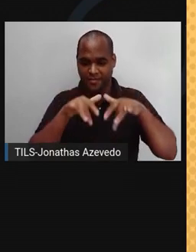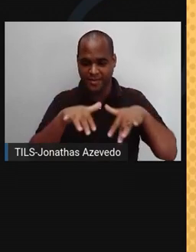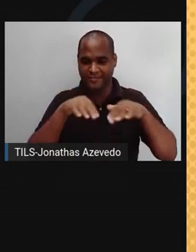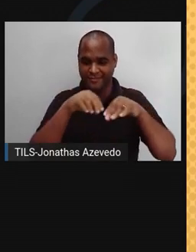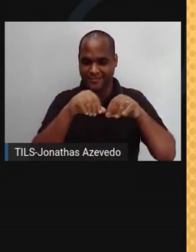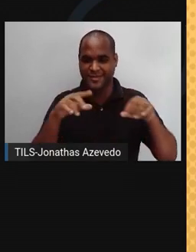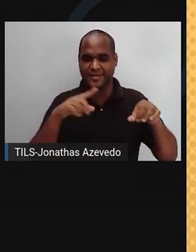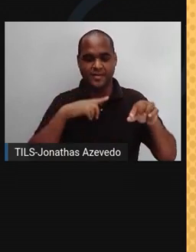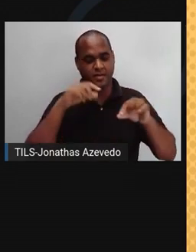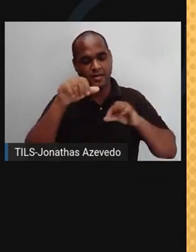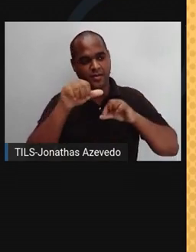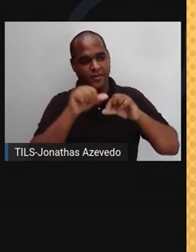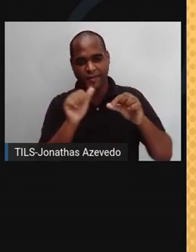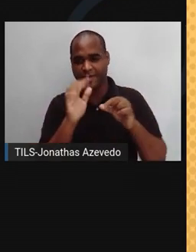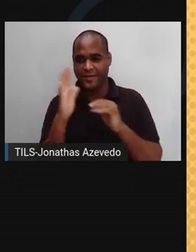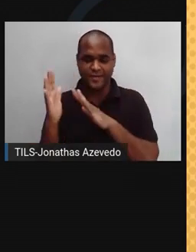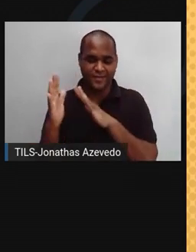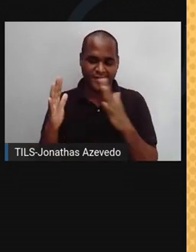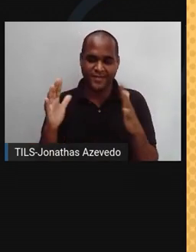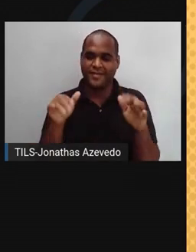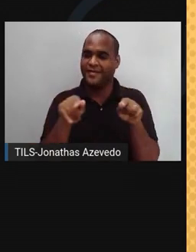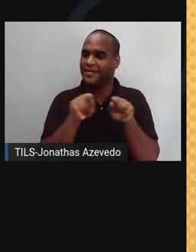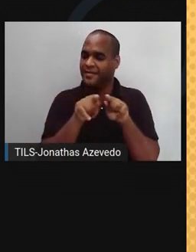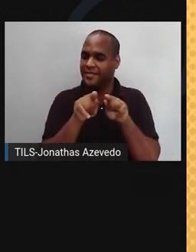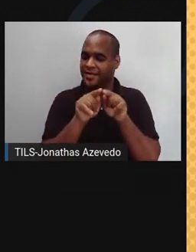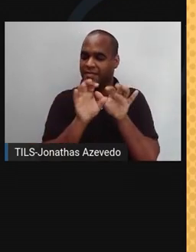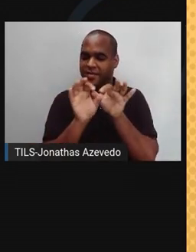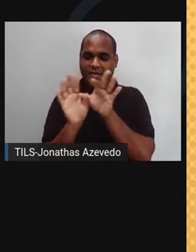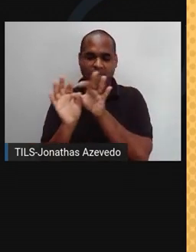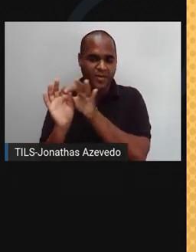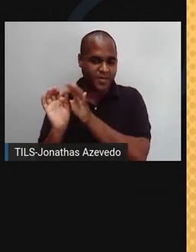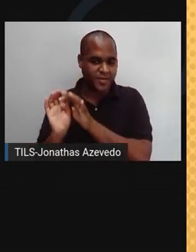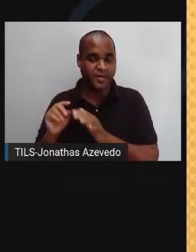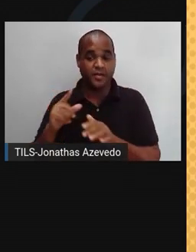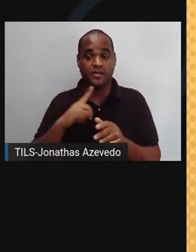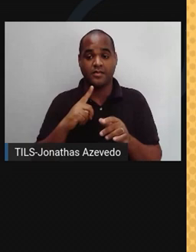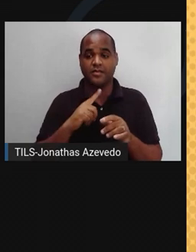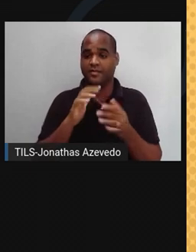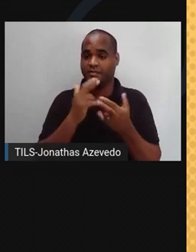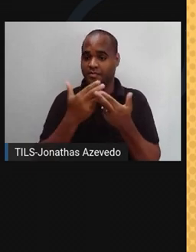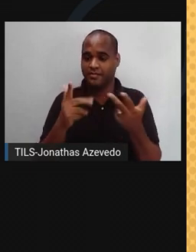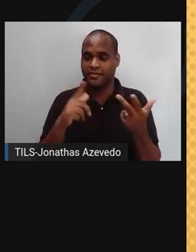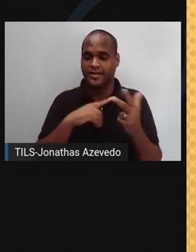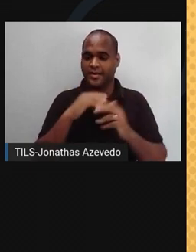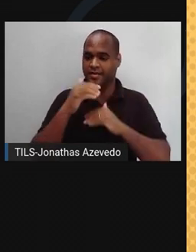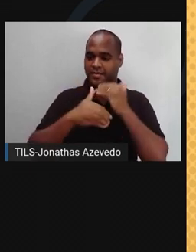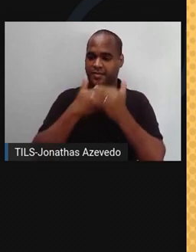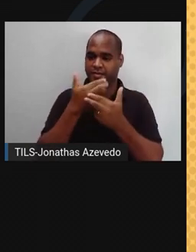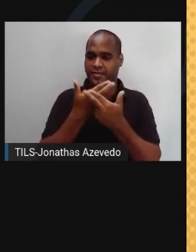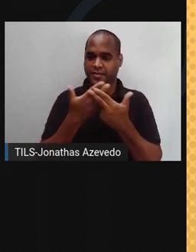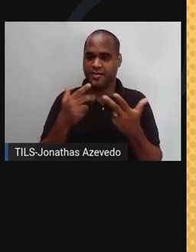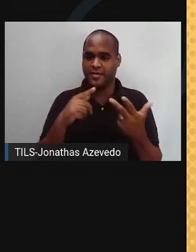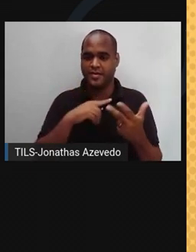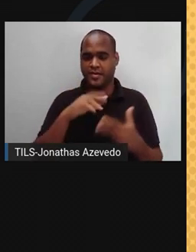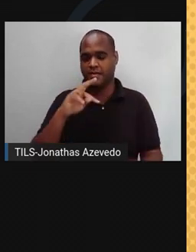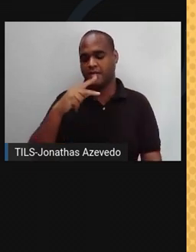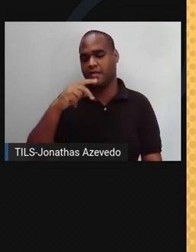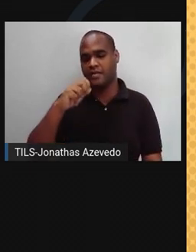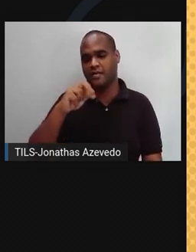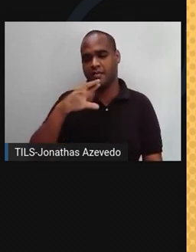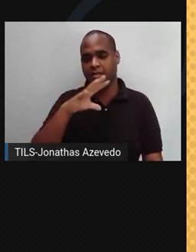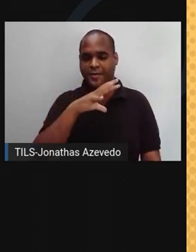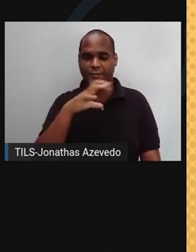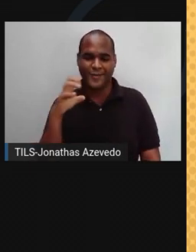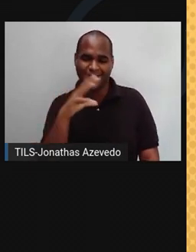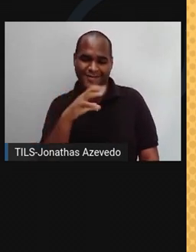é absorvida pelas plantas e elas também liberam essa água posteriormente em um processo chamado transpiração